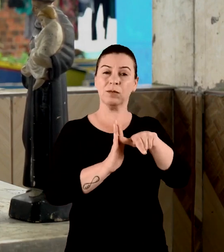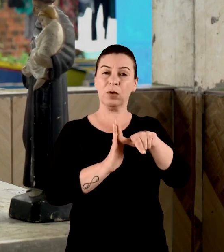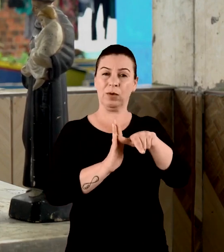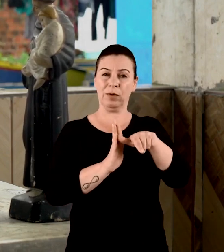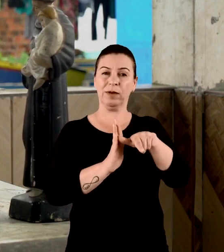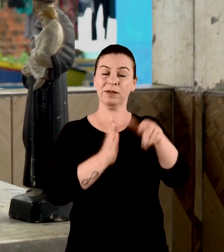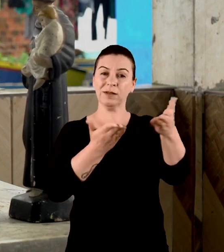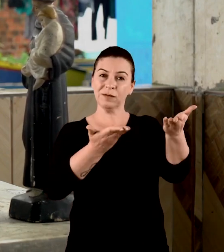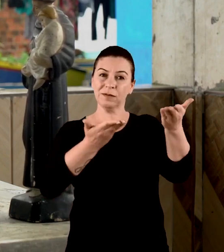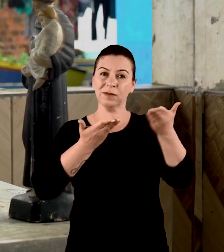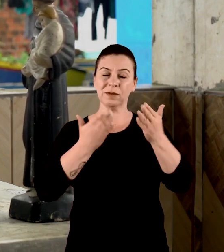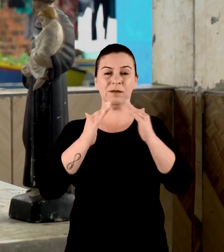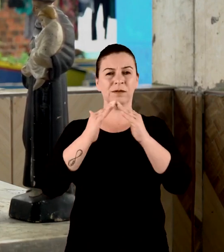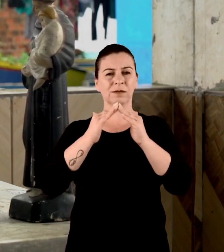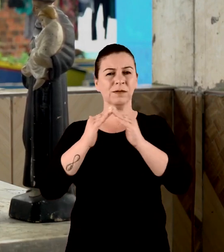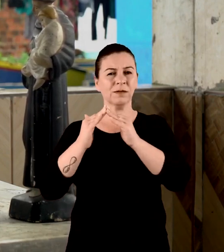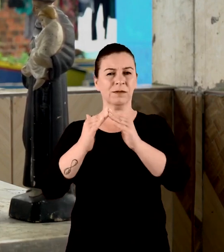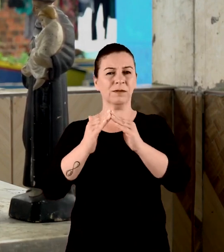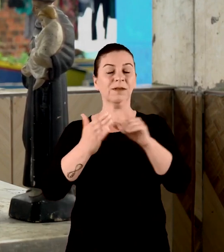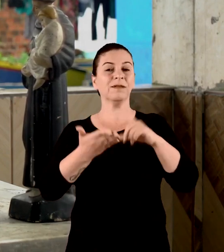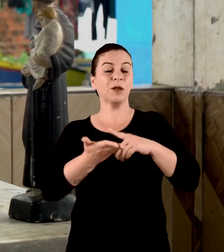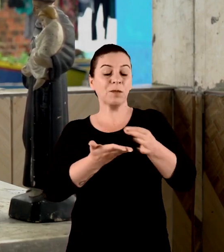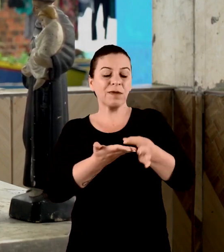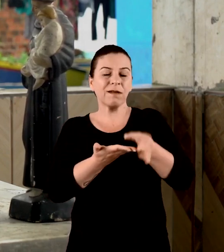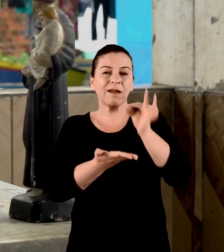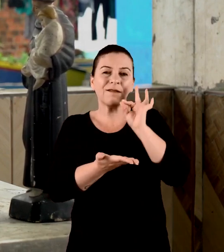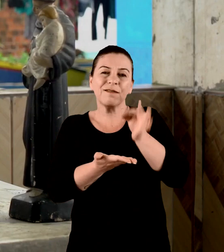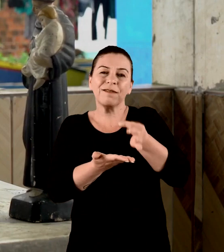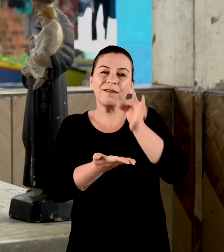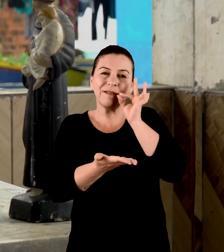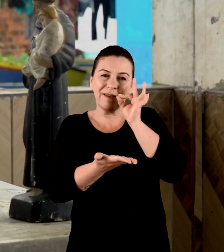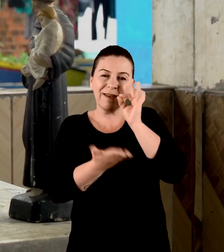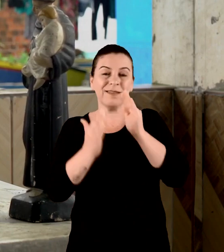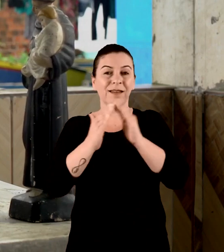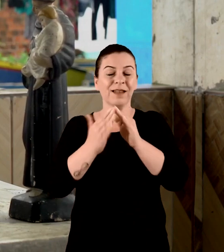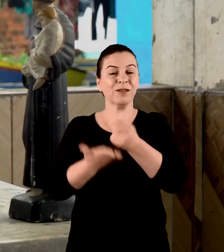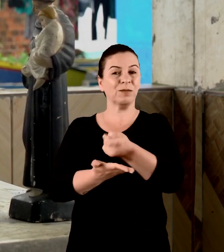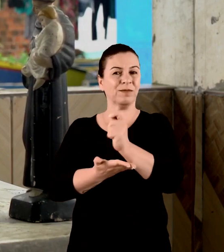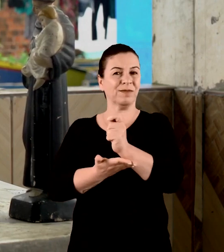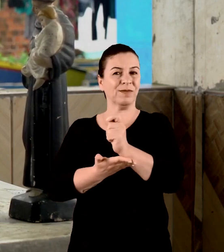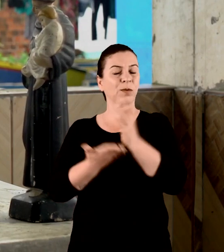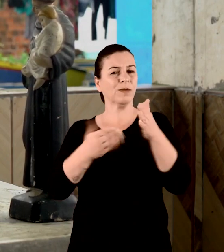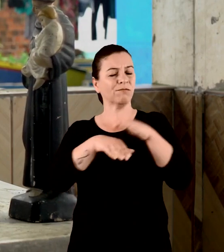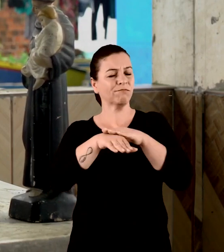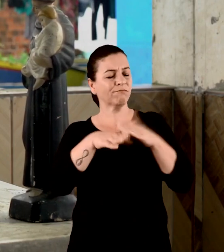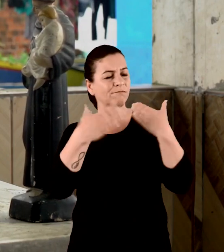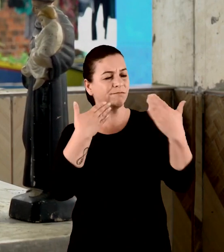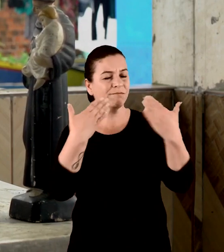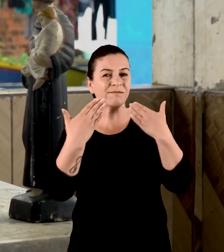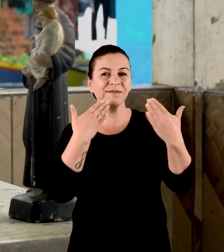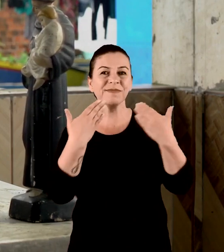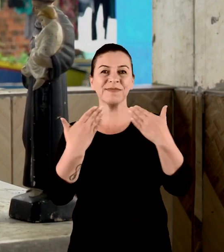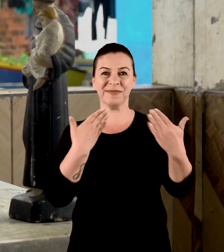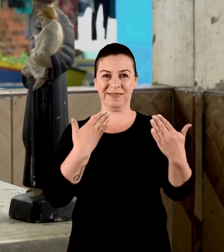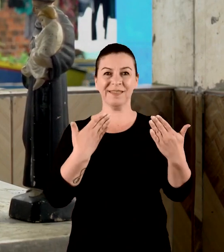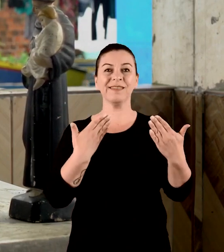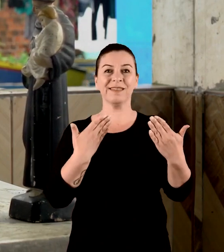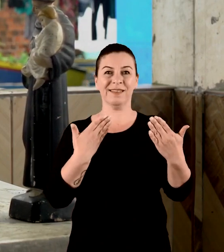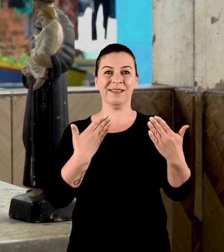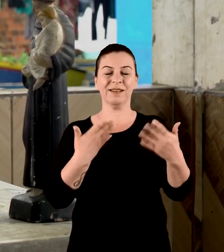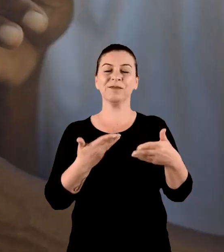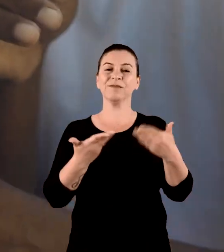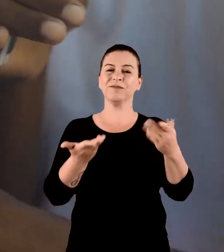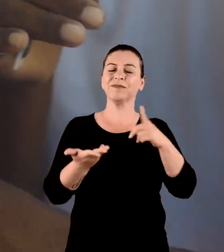depois da visita nas casas, você tem aquele café na casa do pescador, onde você conversa com aquelas